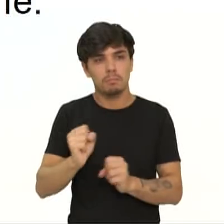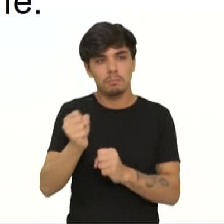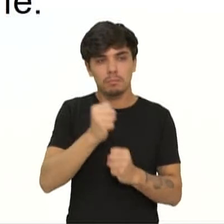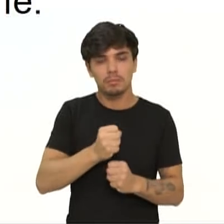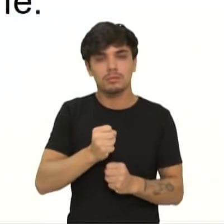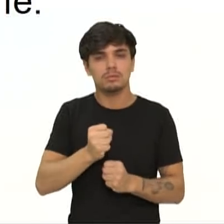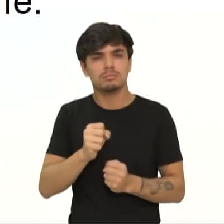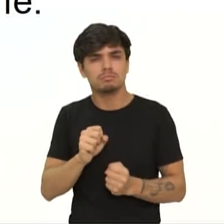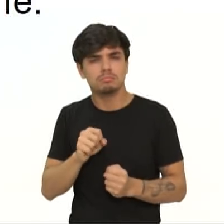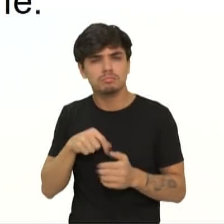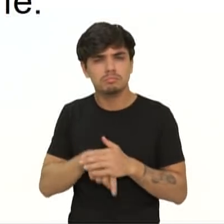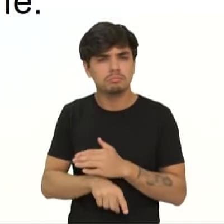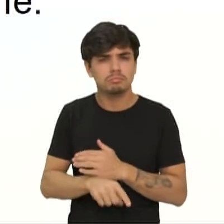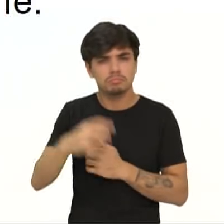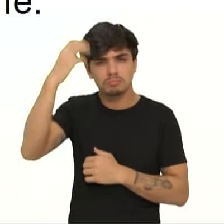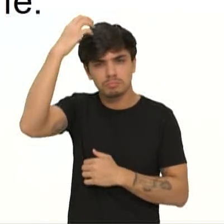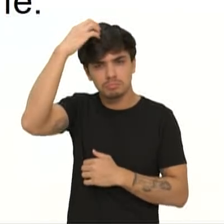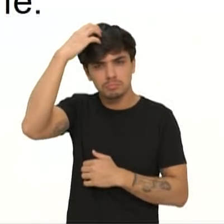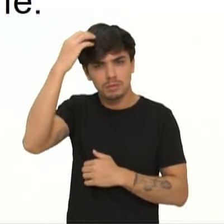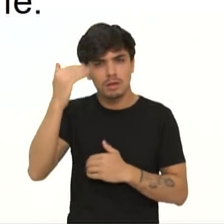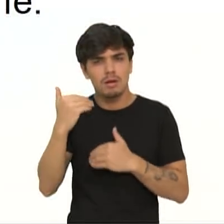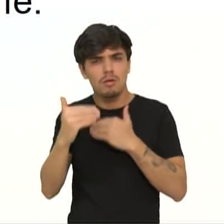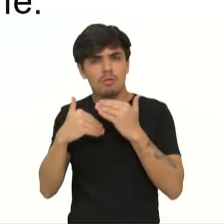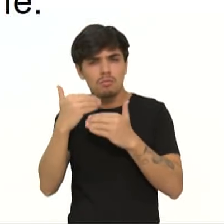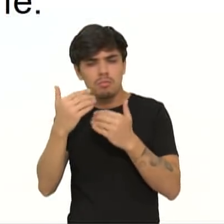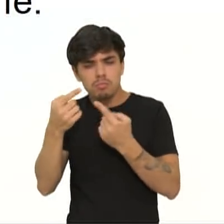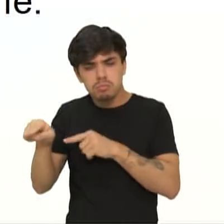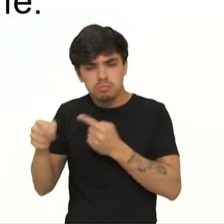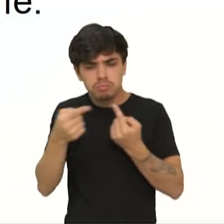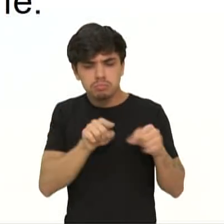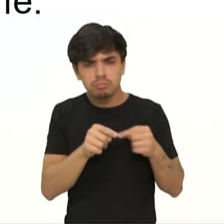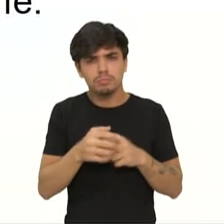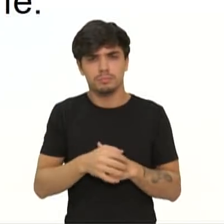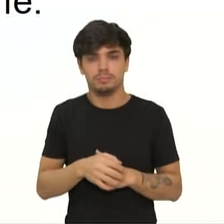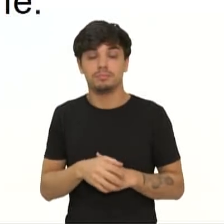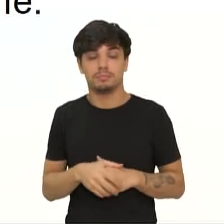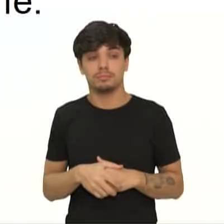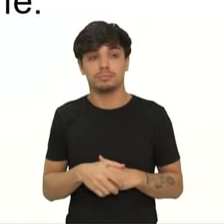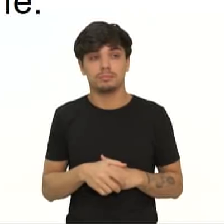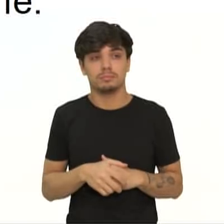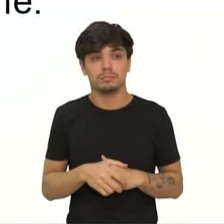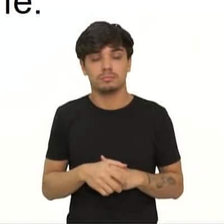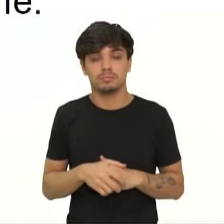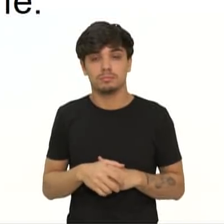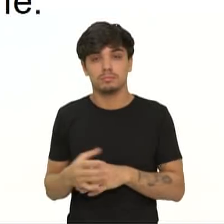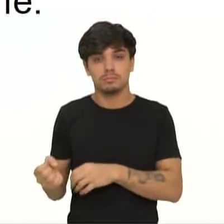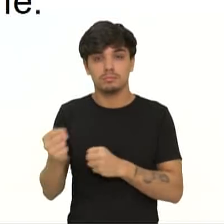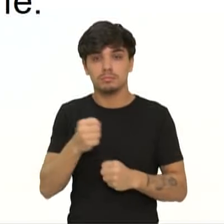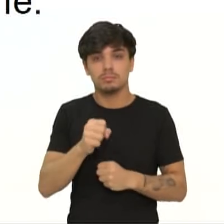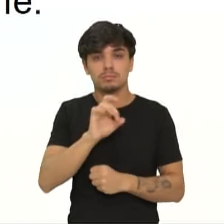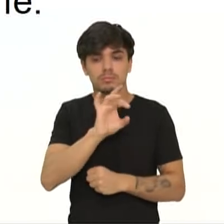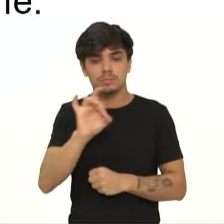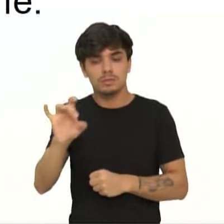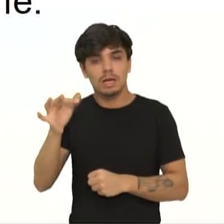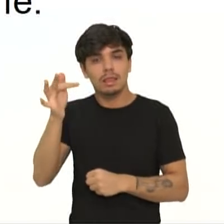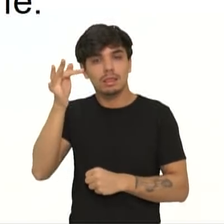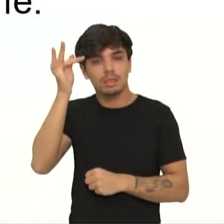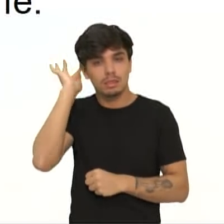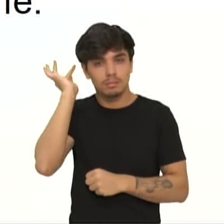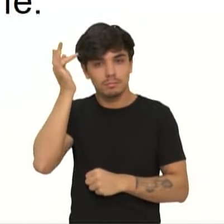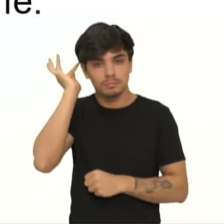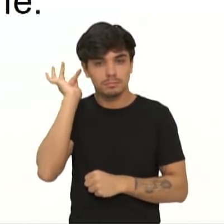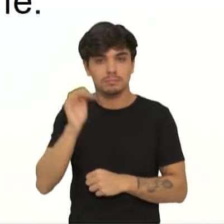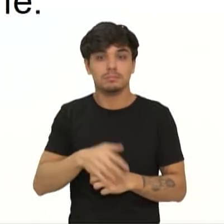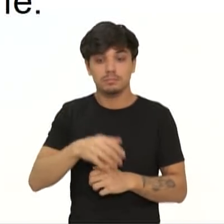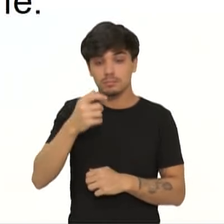reis contrariava uma longa tradição de poderes locais, exercidos pelo senhor de cada feudo, os senhores